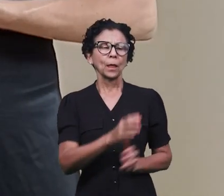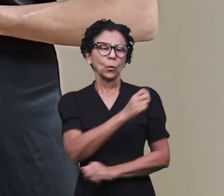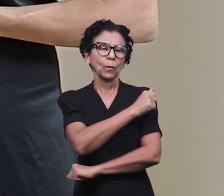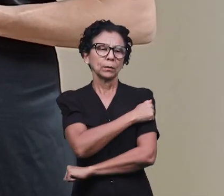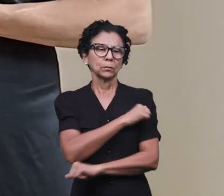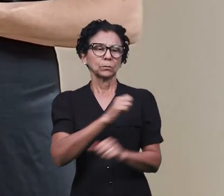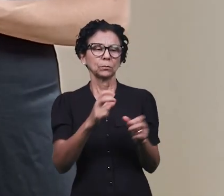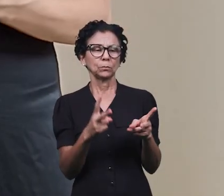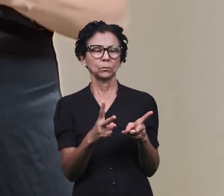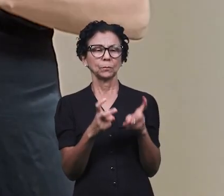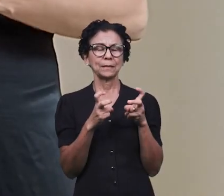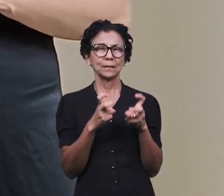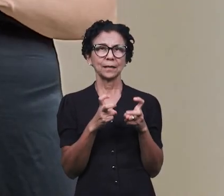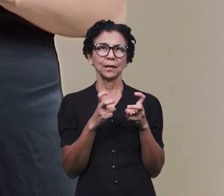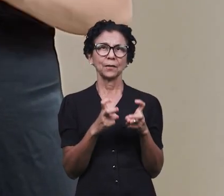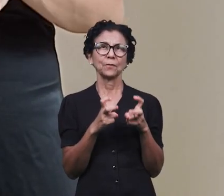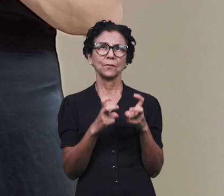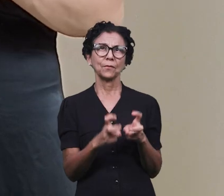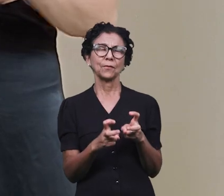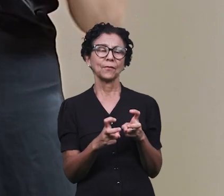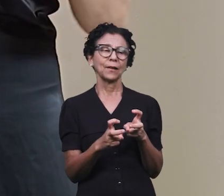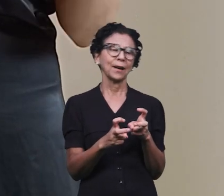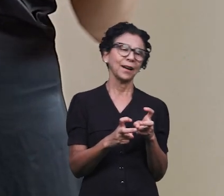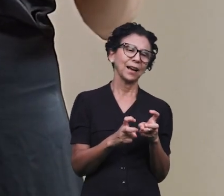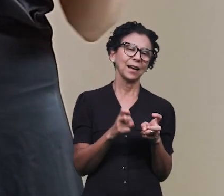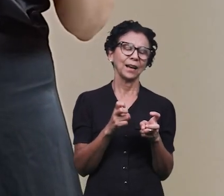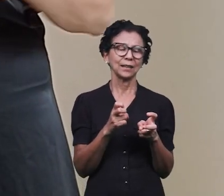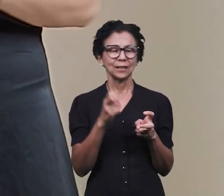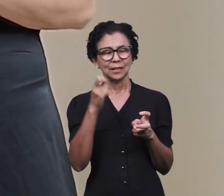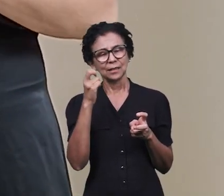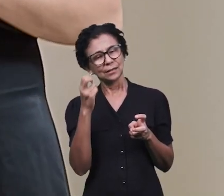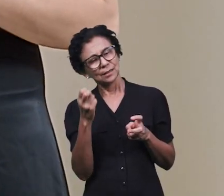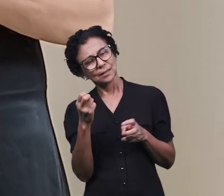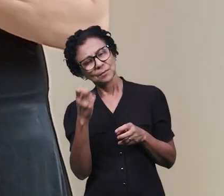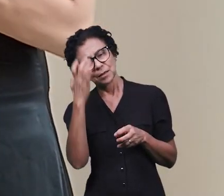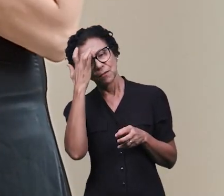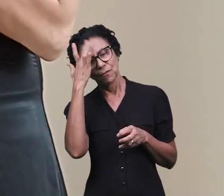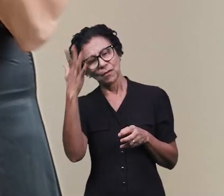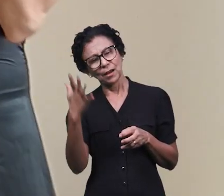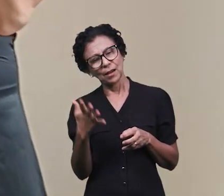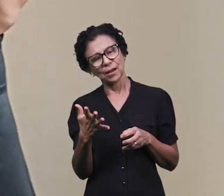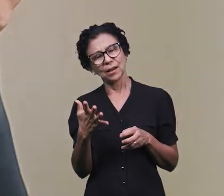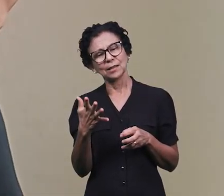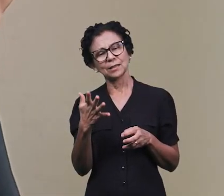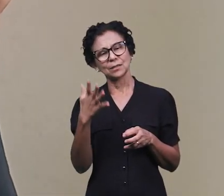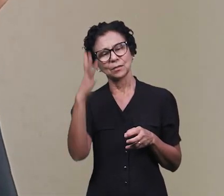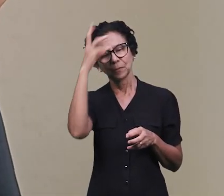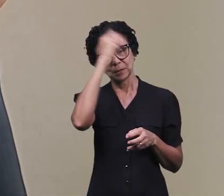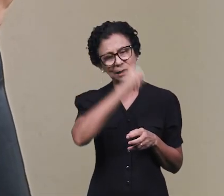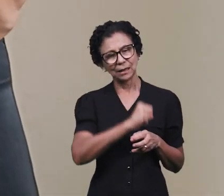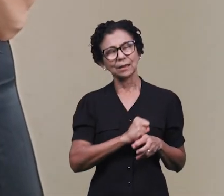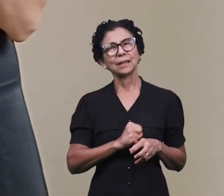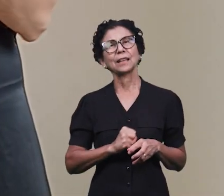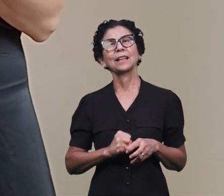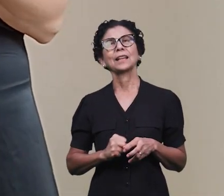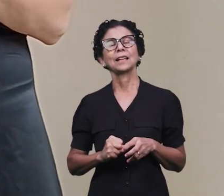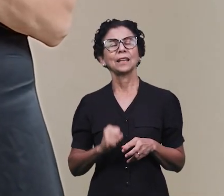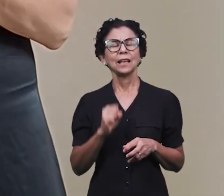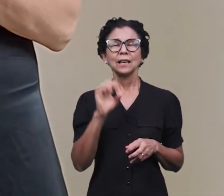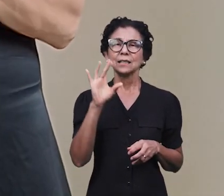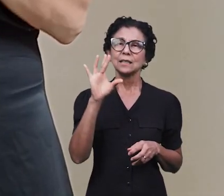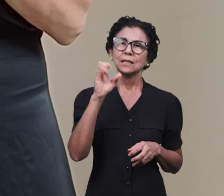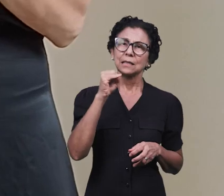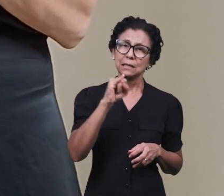Observar o aluno, aquilo que ele tem mais facilidade, se é ir colando a aula,